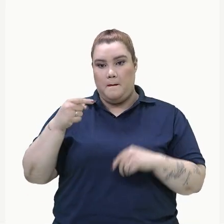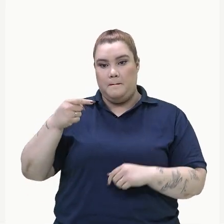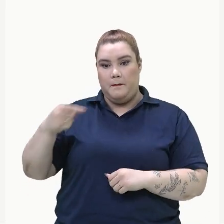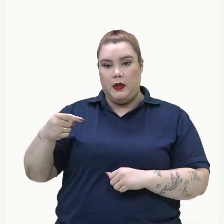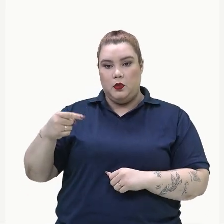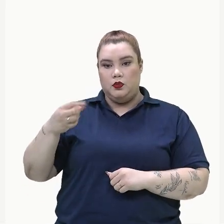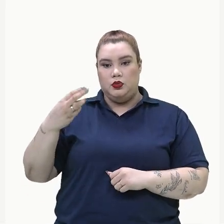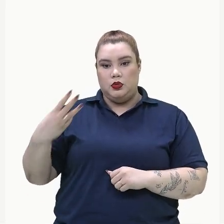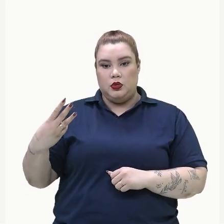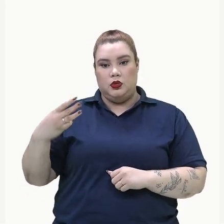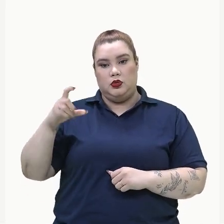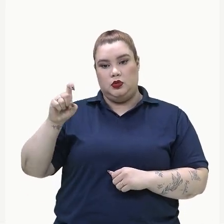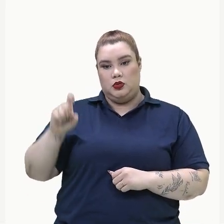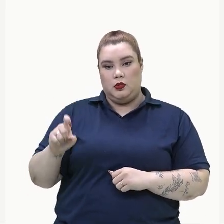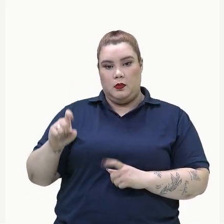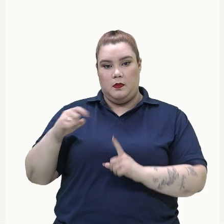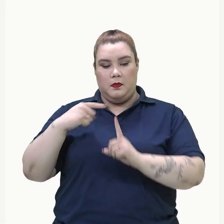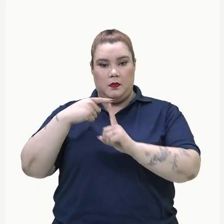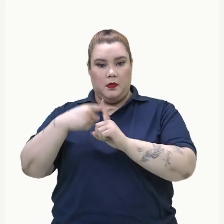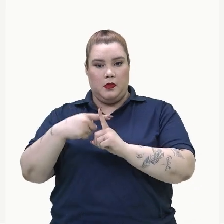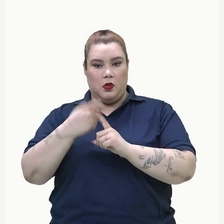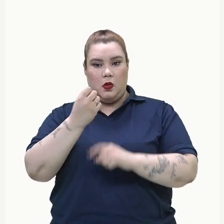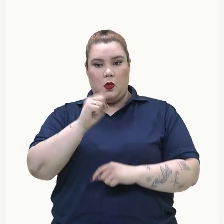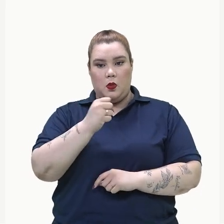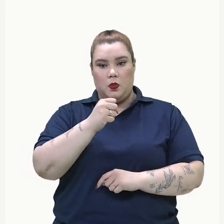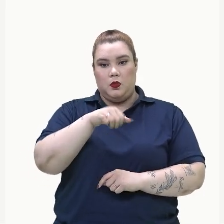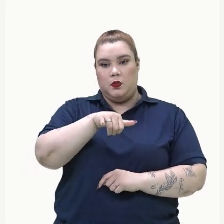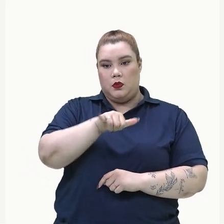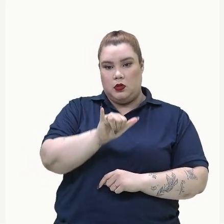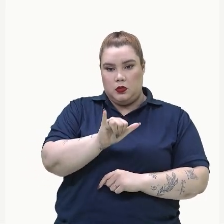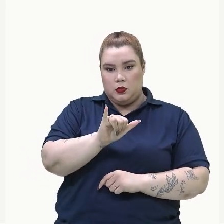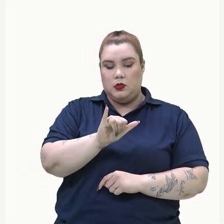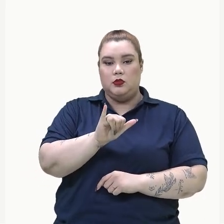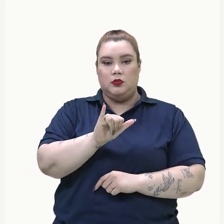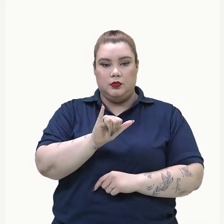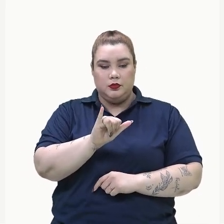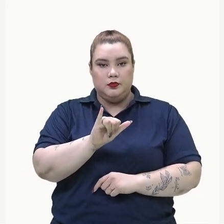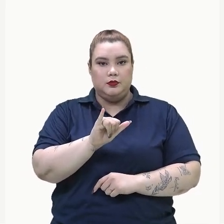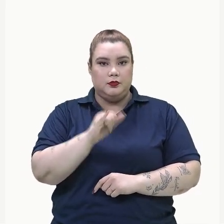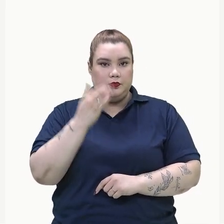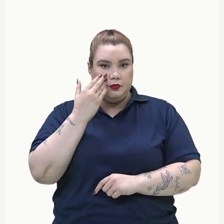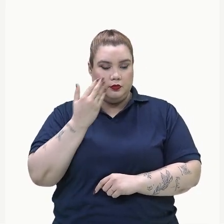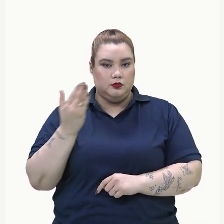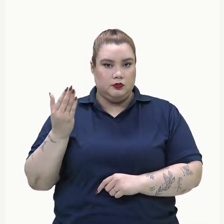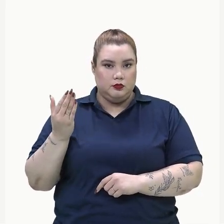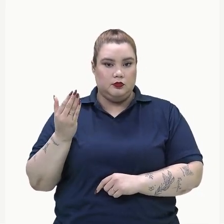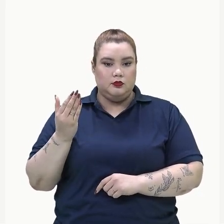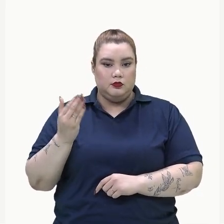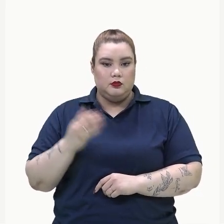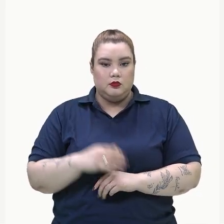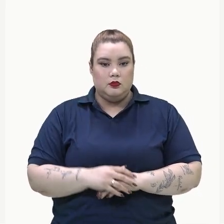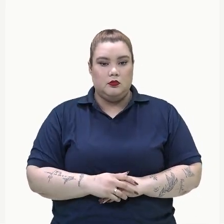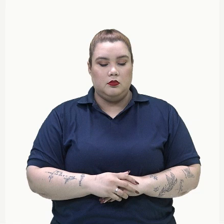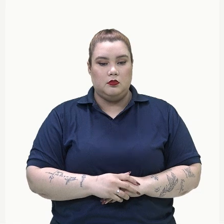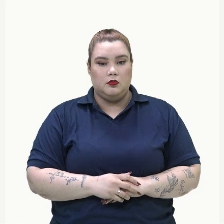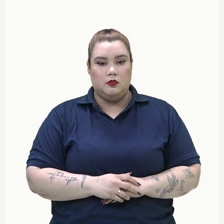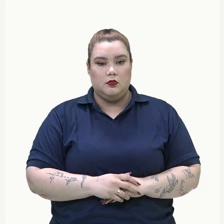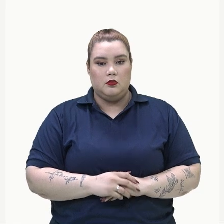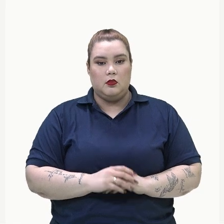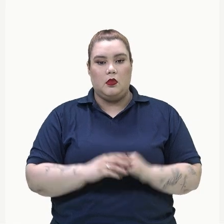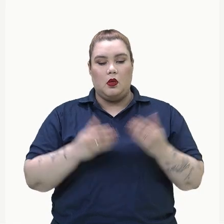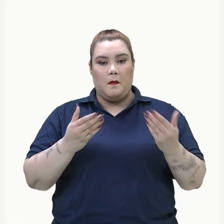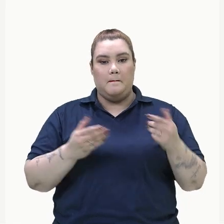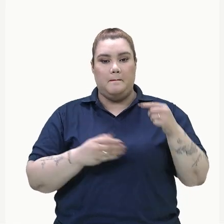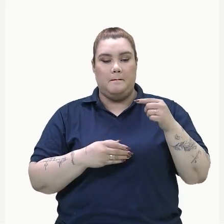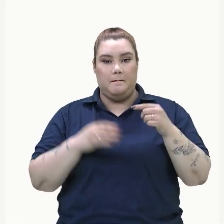3x, mais 8y, ele já está aqui no primeiro membro, então não troca o sinal dele. O 40 sim,